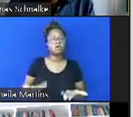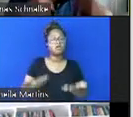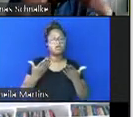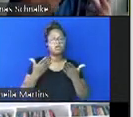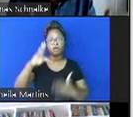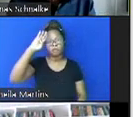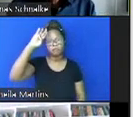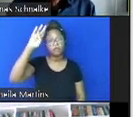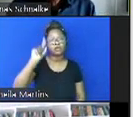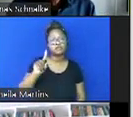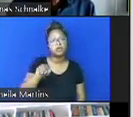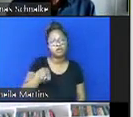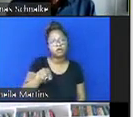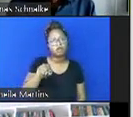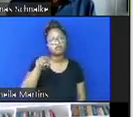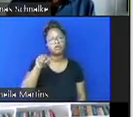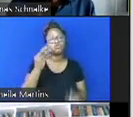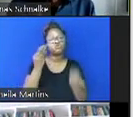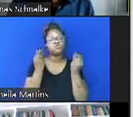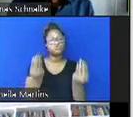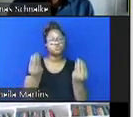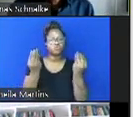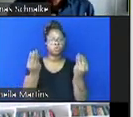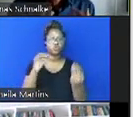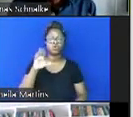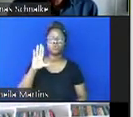que eles